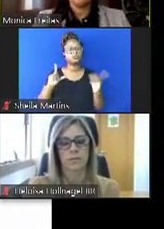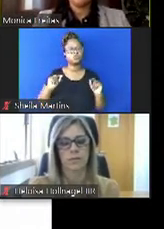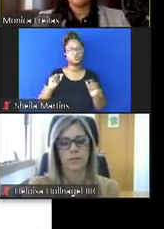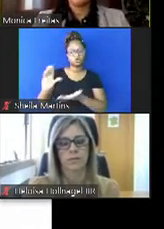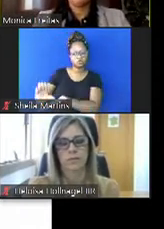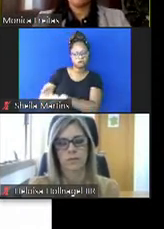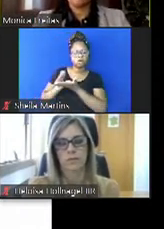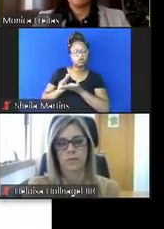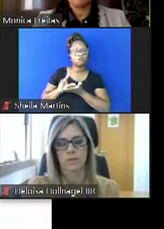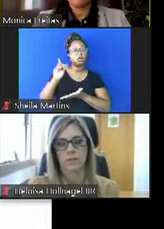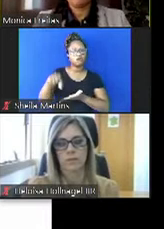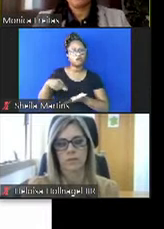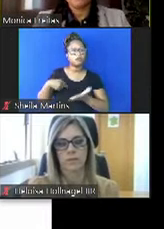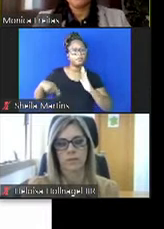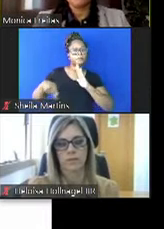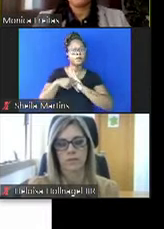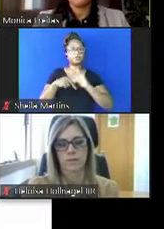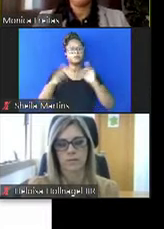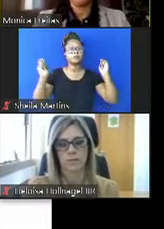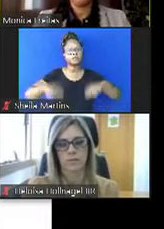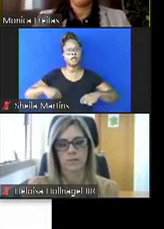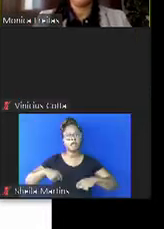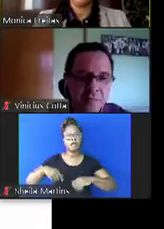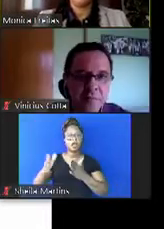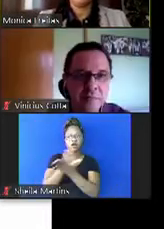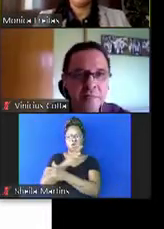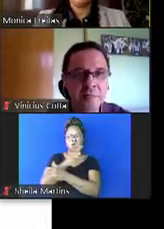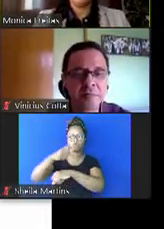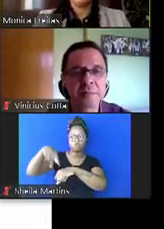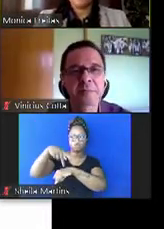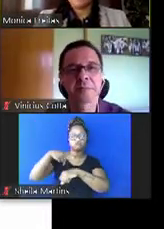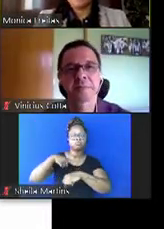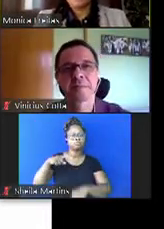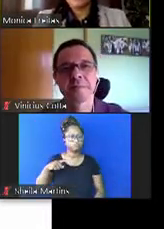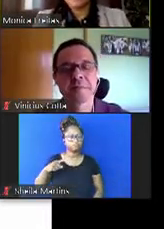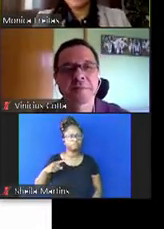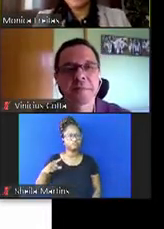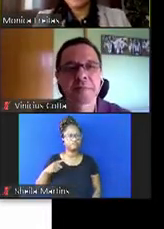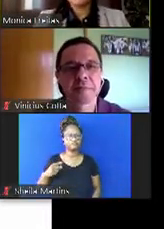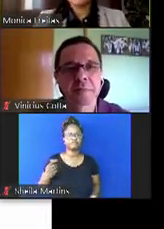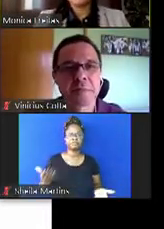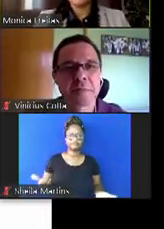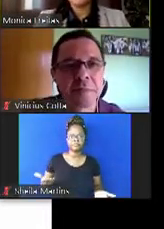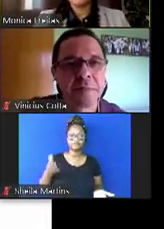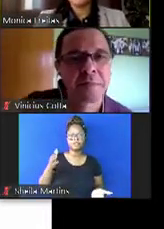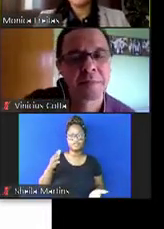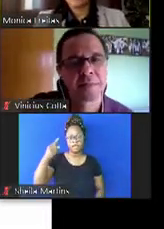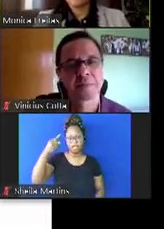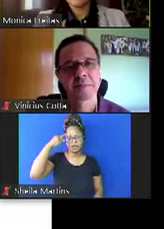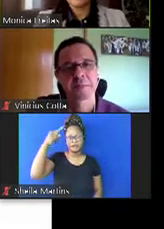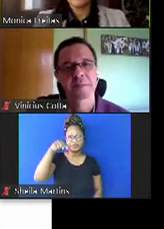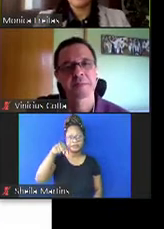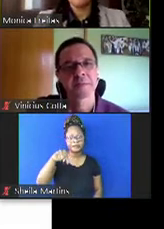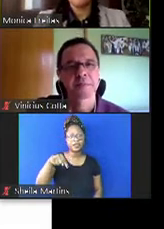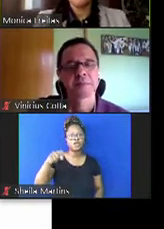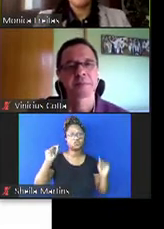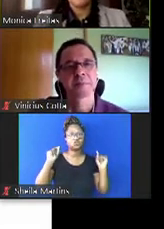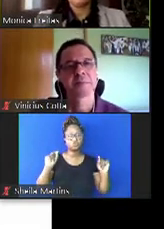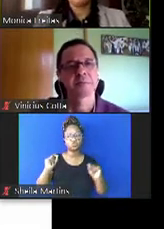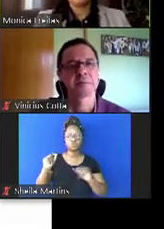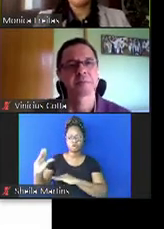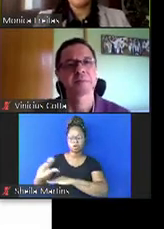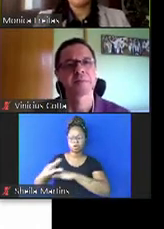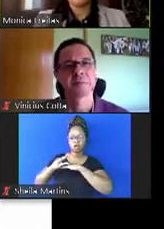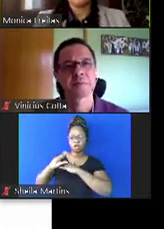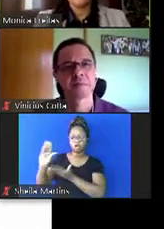Fellowship, né, que envolve alguns países, né? E a ideia desse auxílio